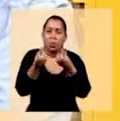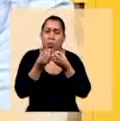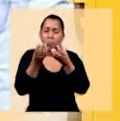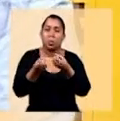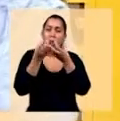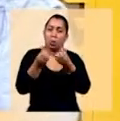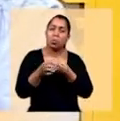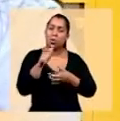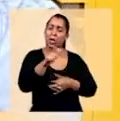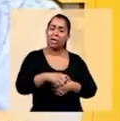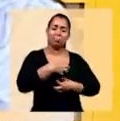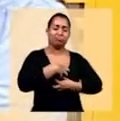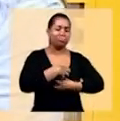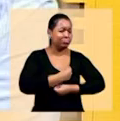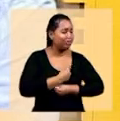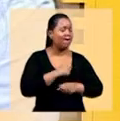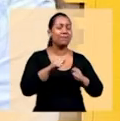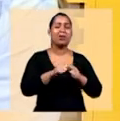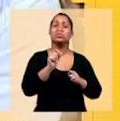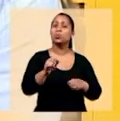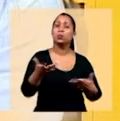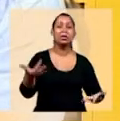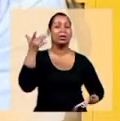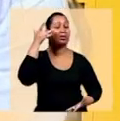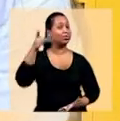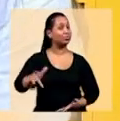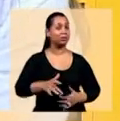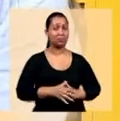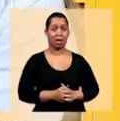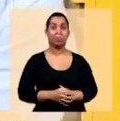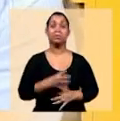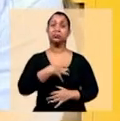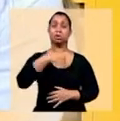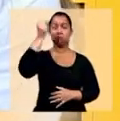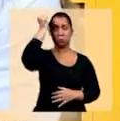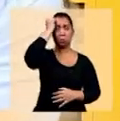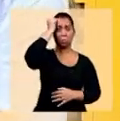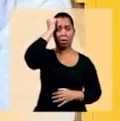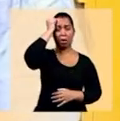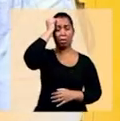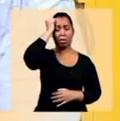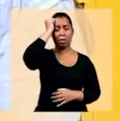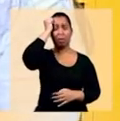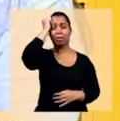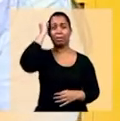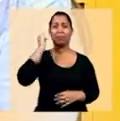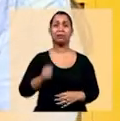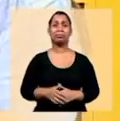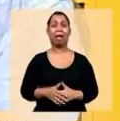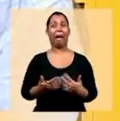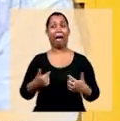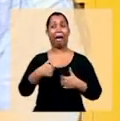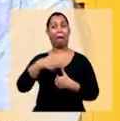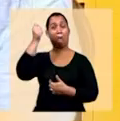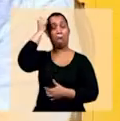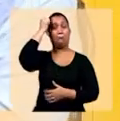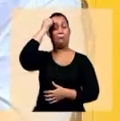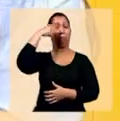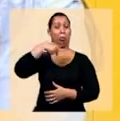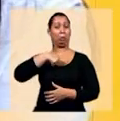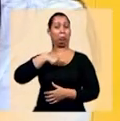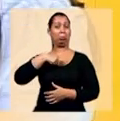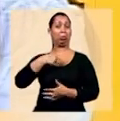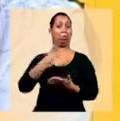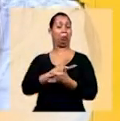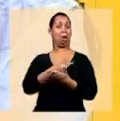orientação para dar para a pessoa que está ali angustiada, ela não sabe o que fazer. Não é? E se sente culpada. Muitas